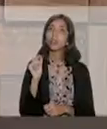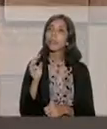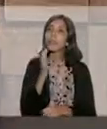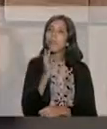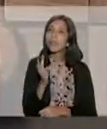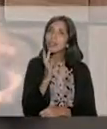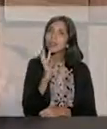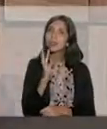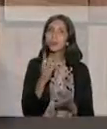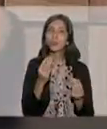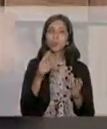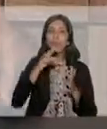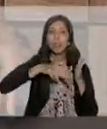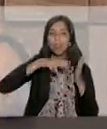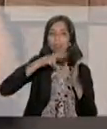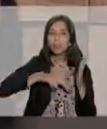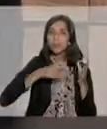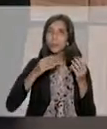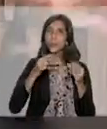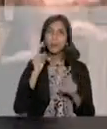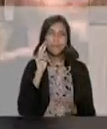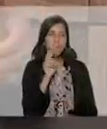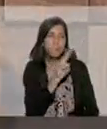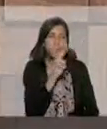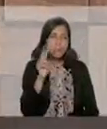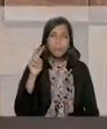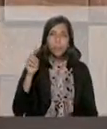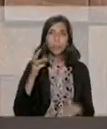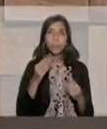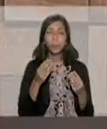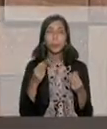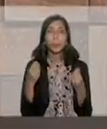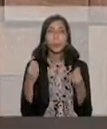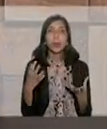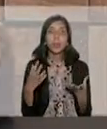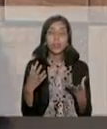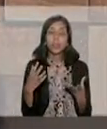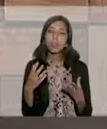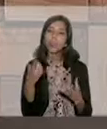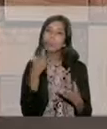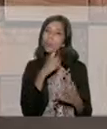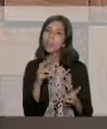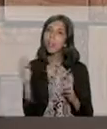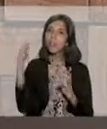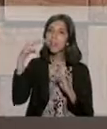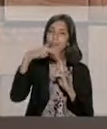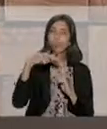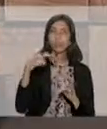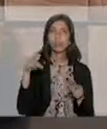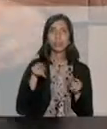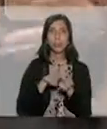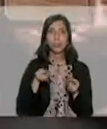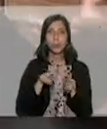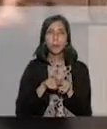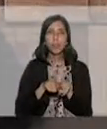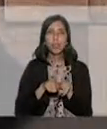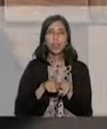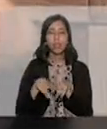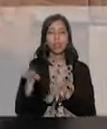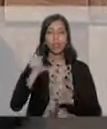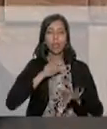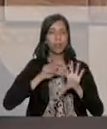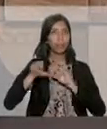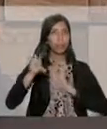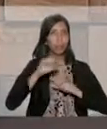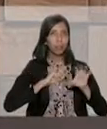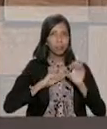de conhecer muito, ler muito, ver muita coisa, para você ter essa referência, você ter esse caldo de